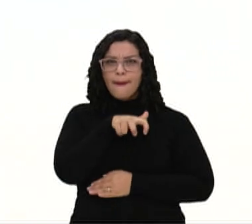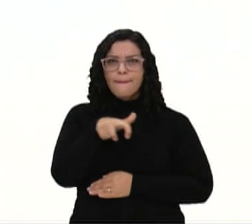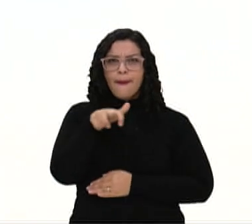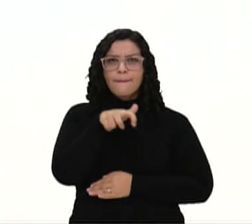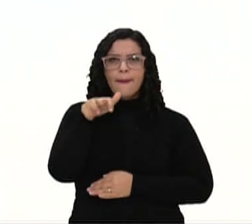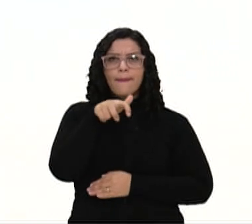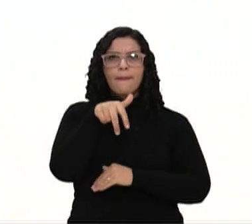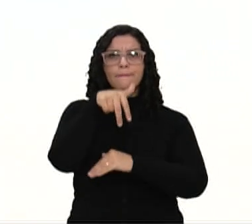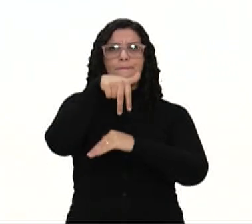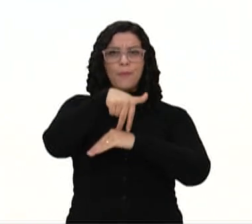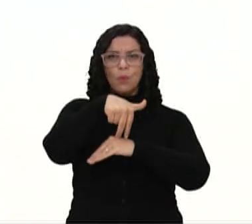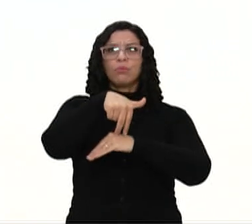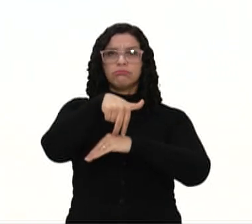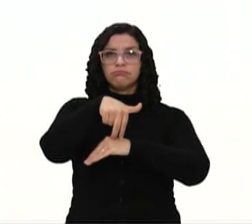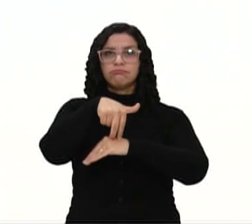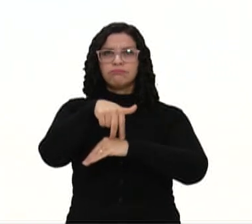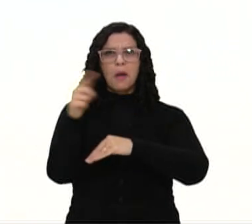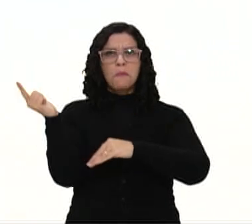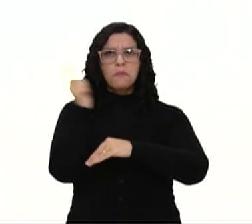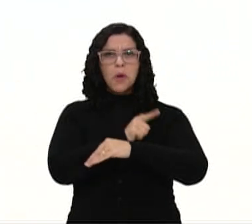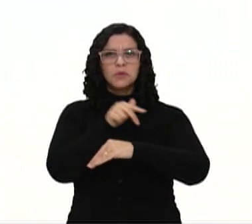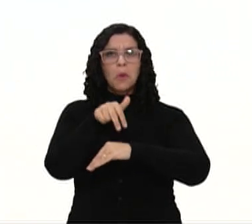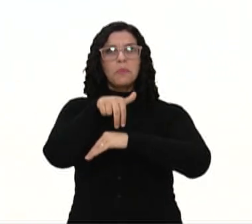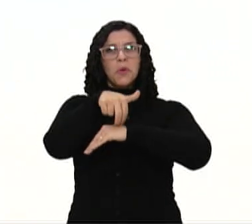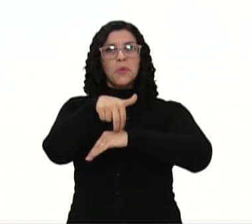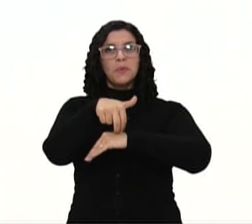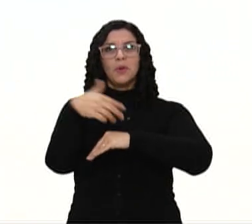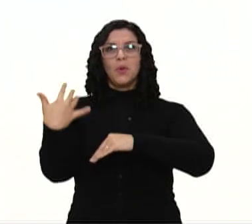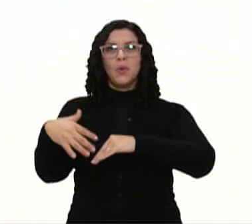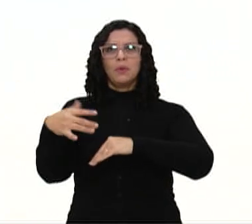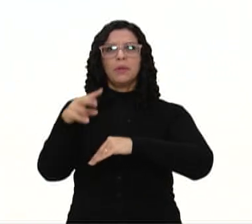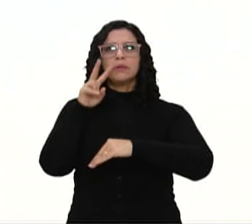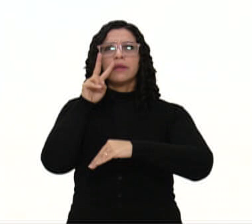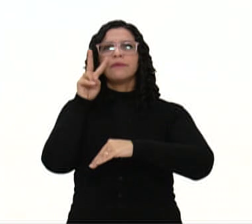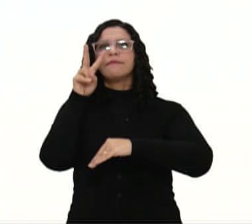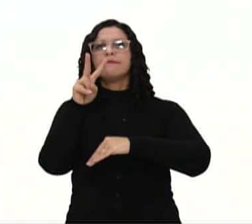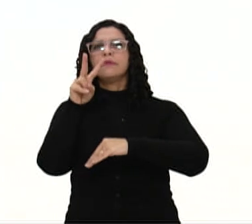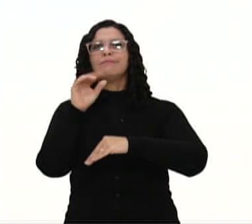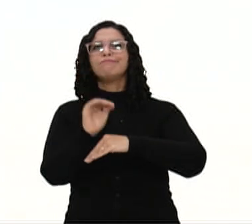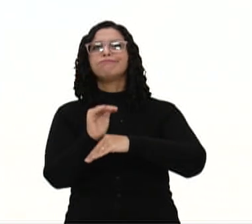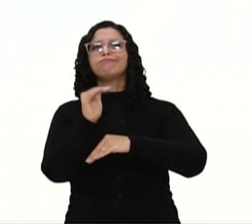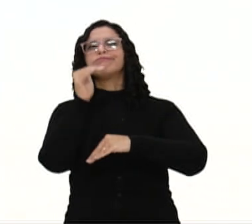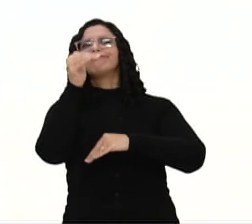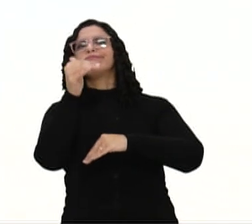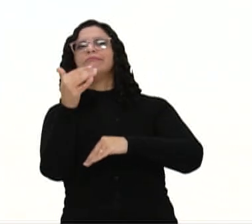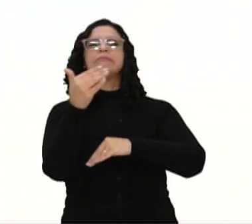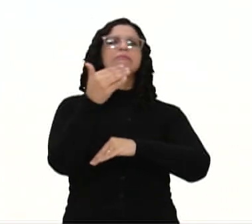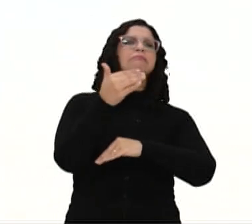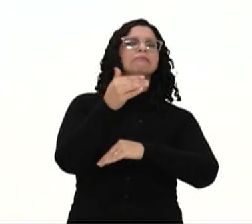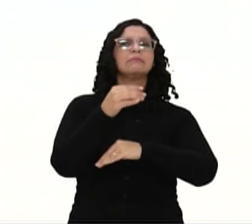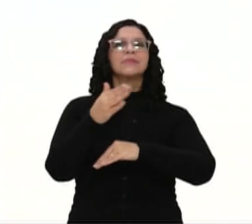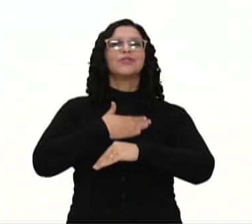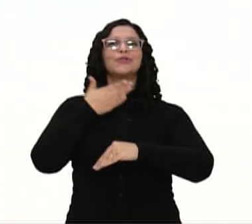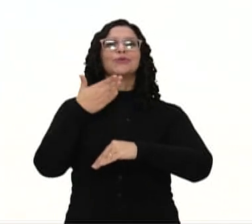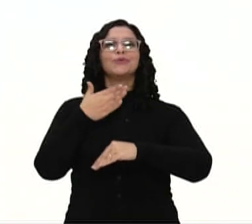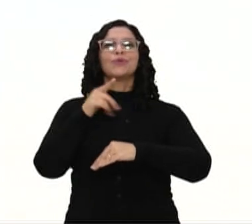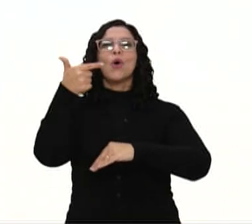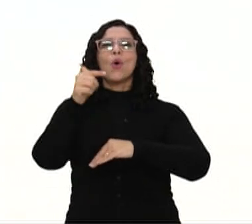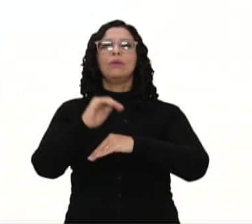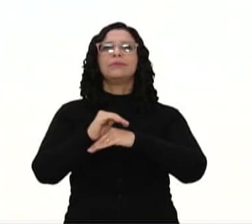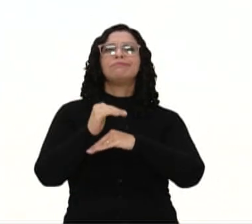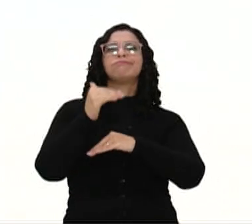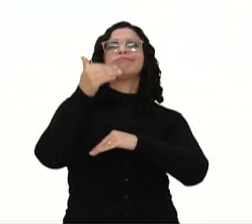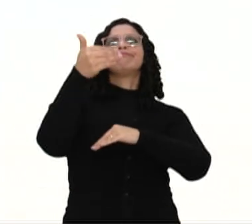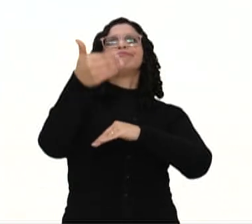montanha, superou essa dificuldade e chegou no alto. Mas chegando no alto da montanha, ele teve uma surpresa. Havia